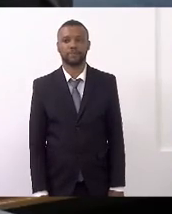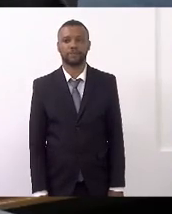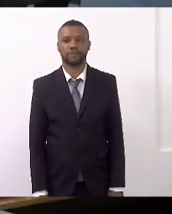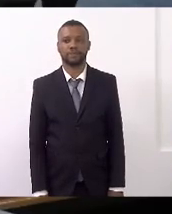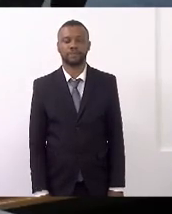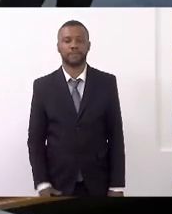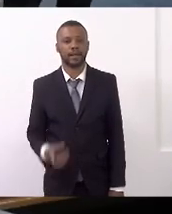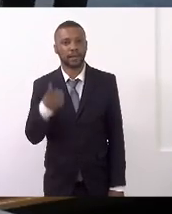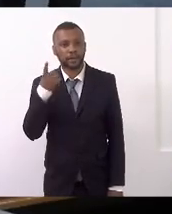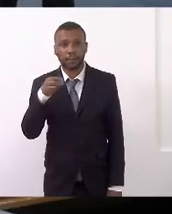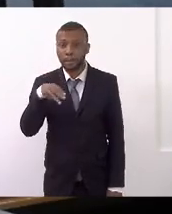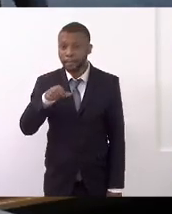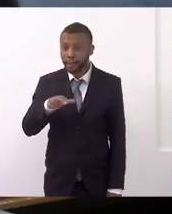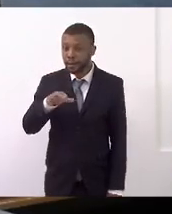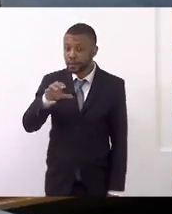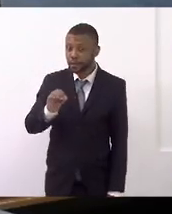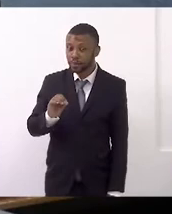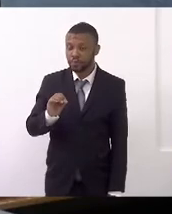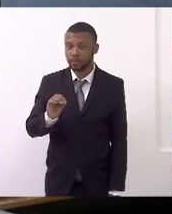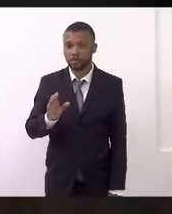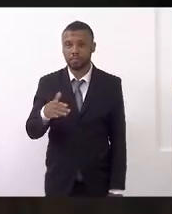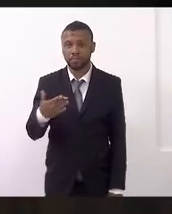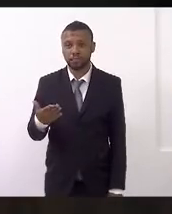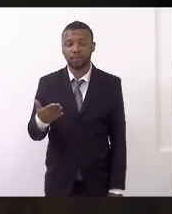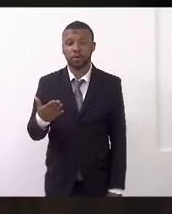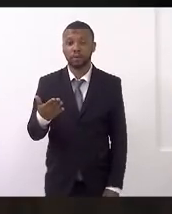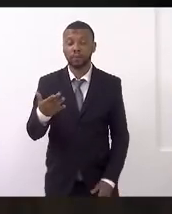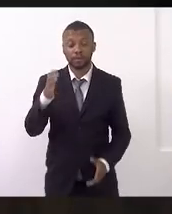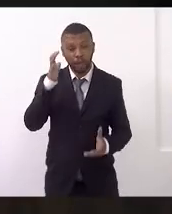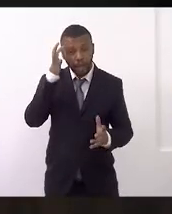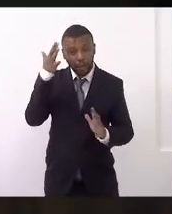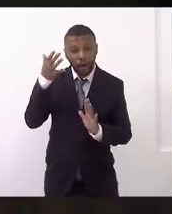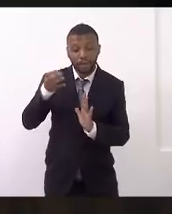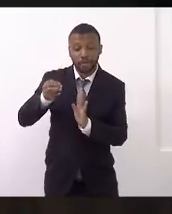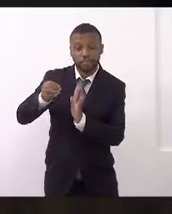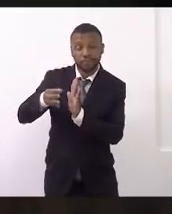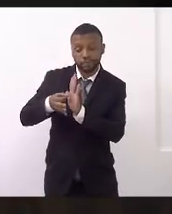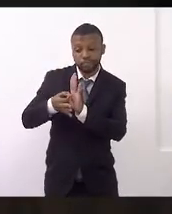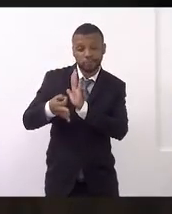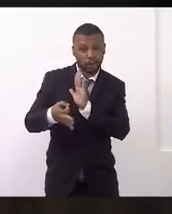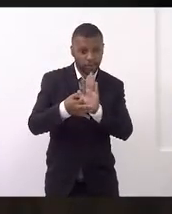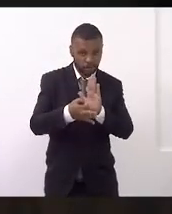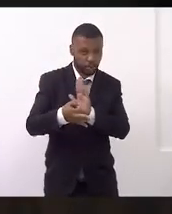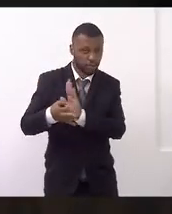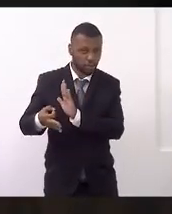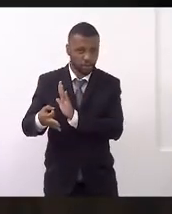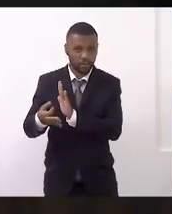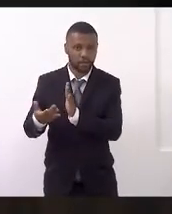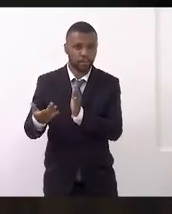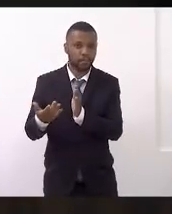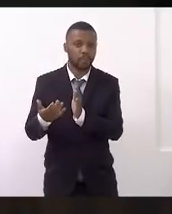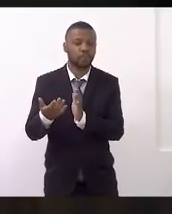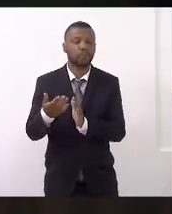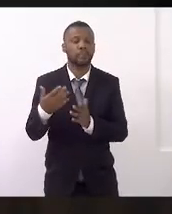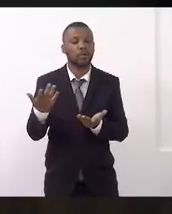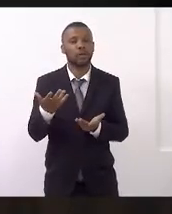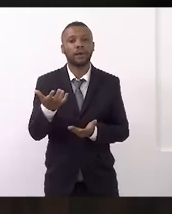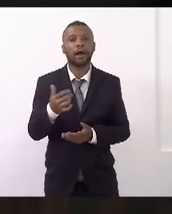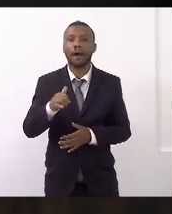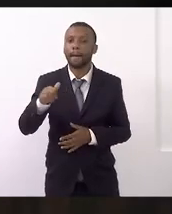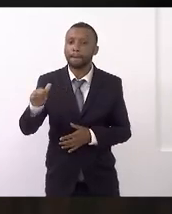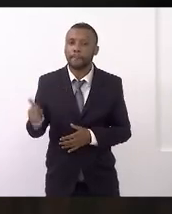Deputado Márcio, enquanto não se resolve aqui o parecer, eu queria